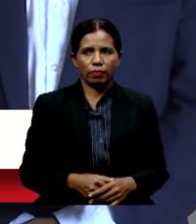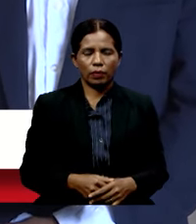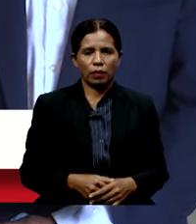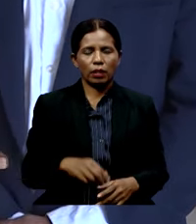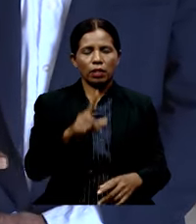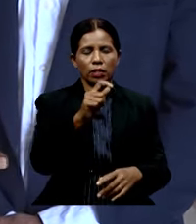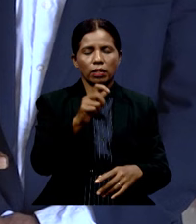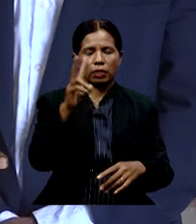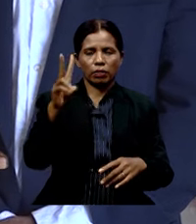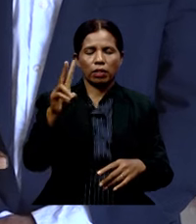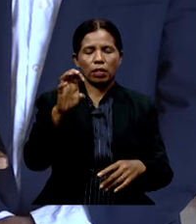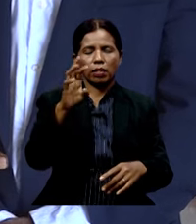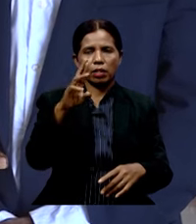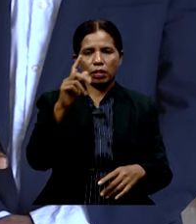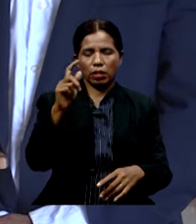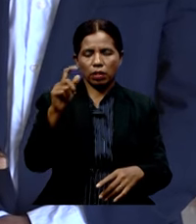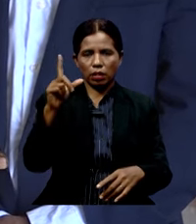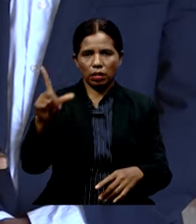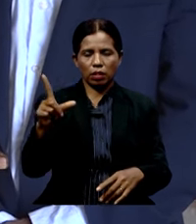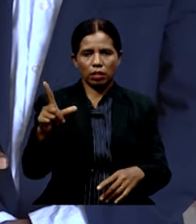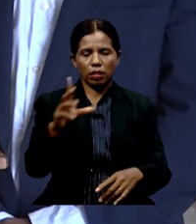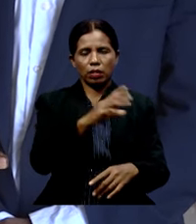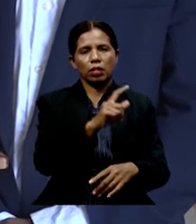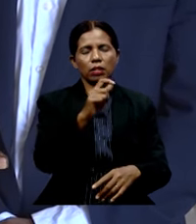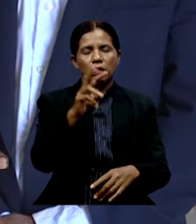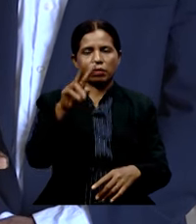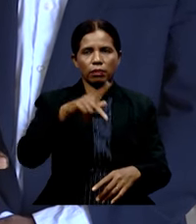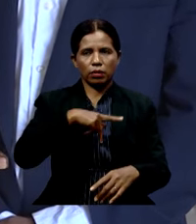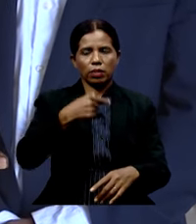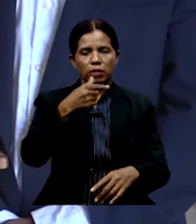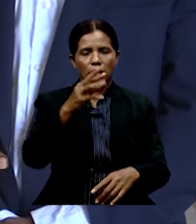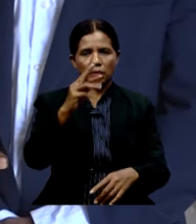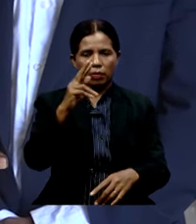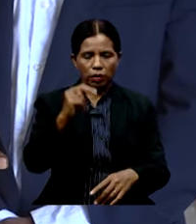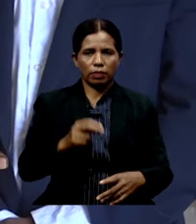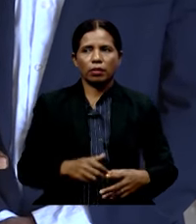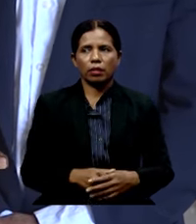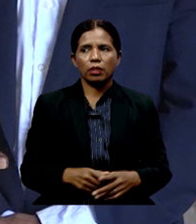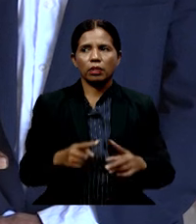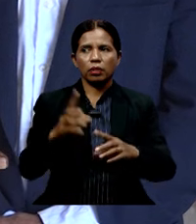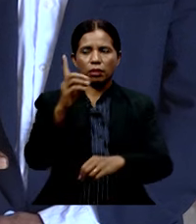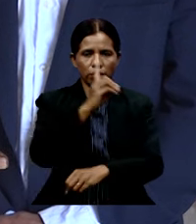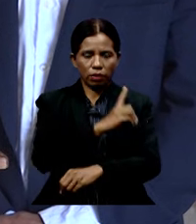televisão estadunidense, RTTL, televisão privada Gemeni, Ohin,